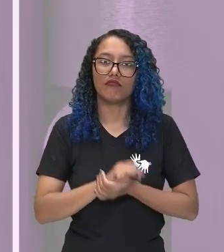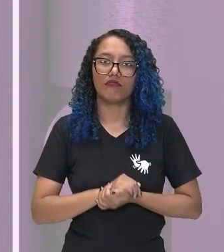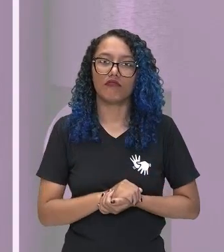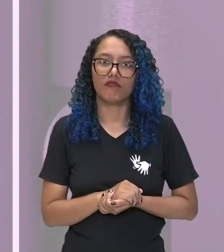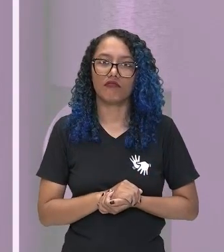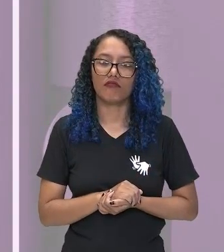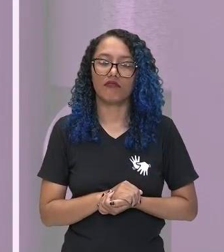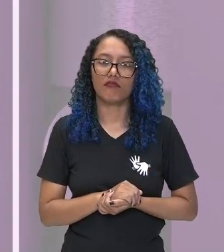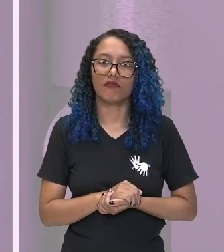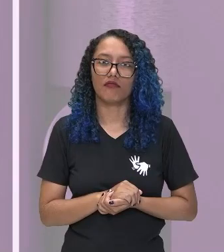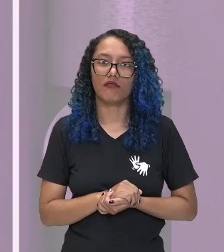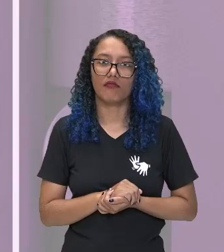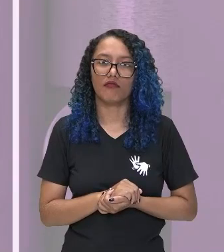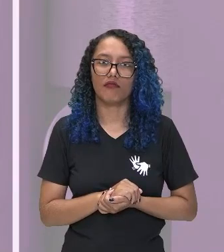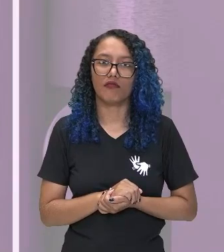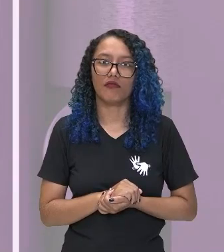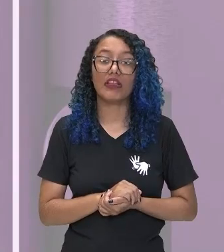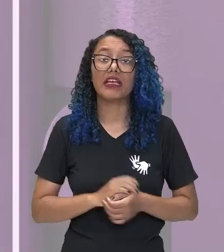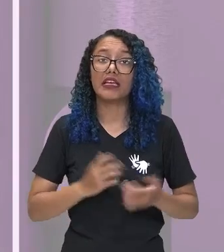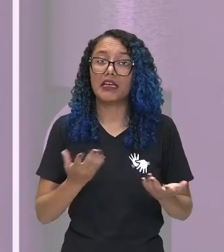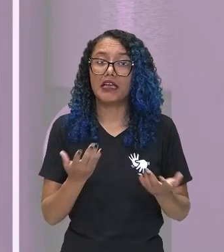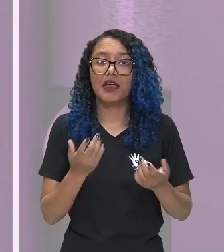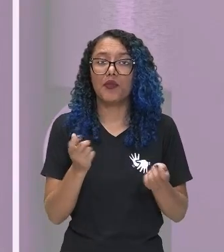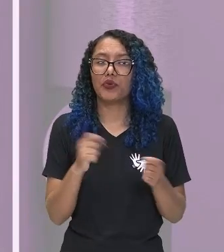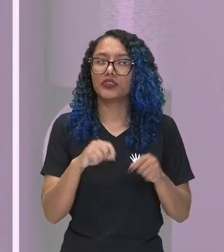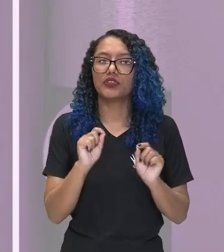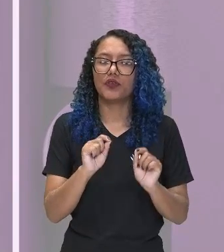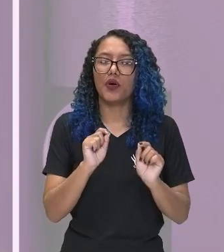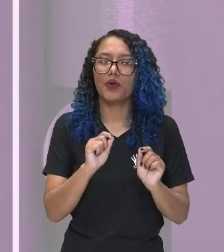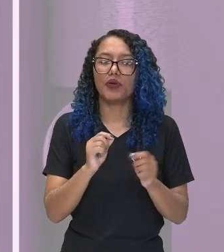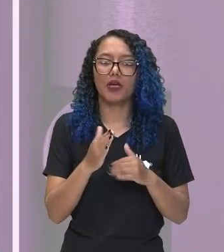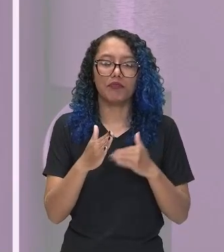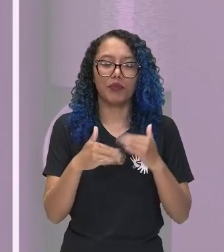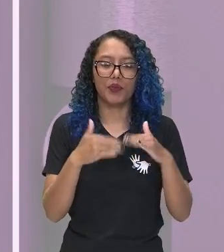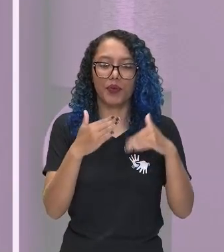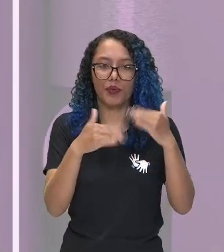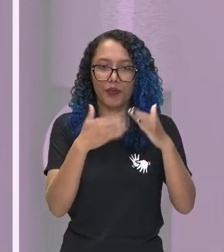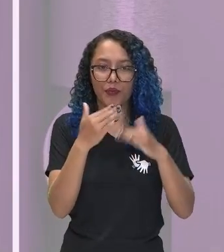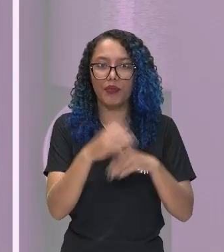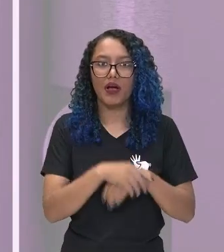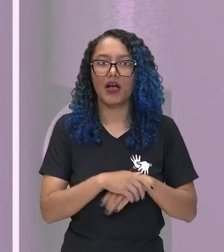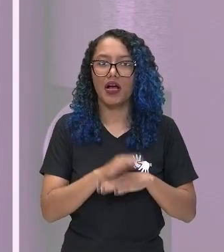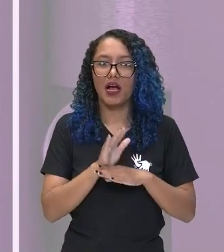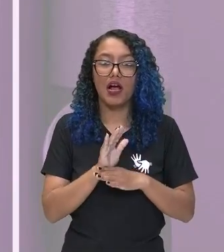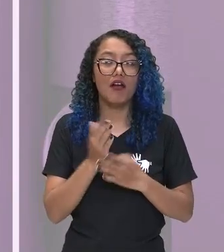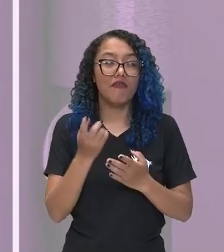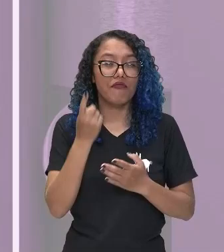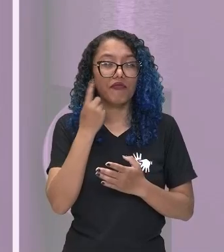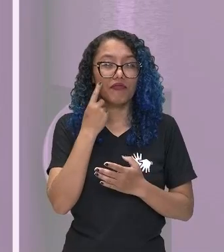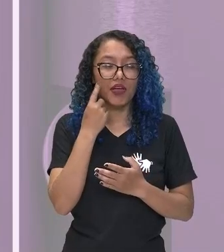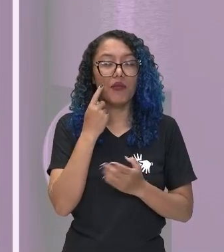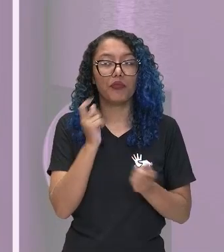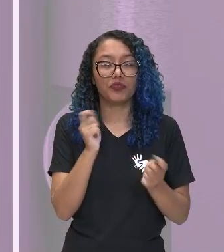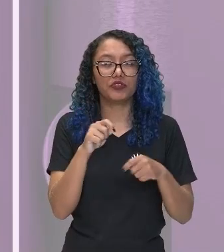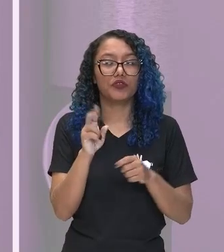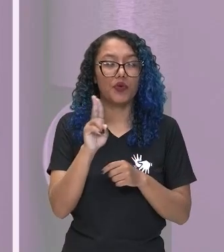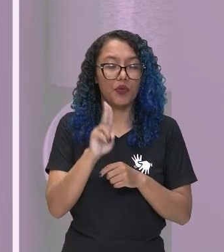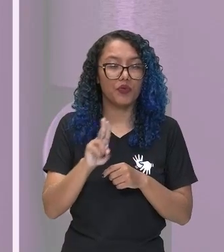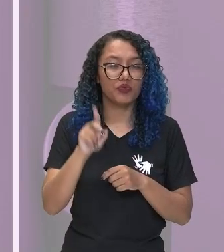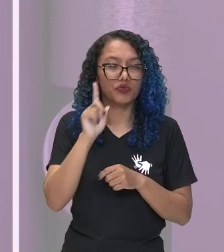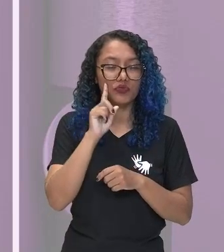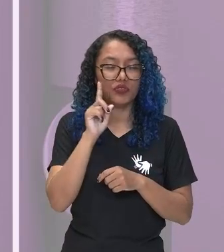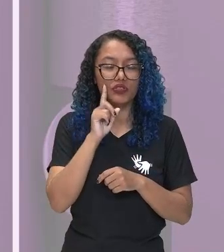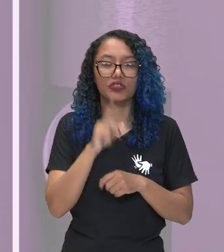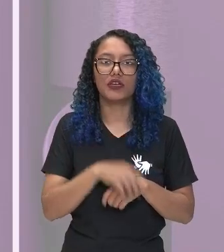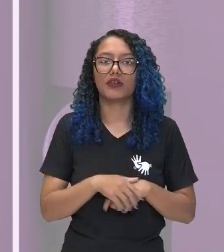viabilizando, o desenvolvimento, a aplicação daquele exercício, daquela situação. Mas para ficar melhor